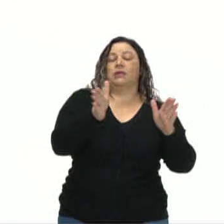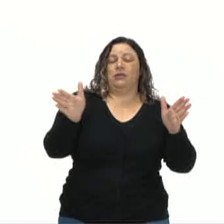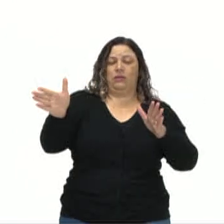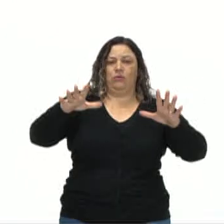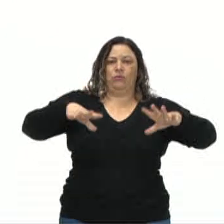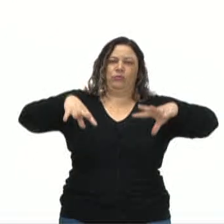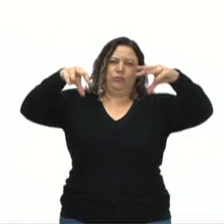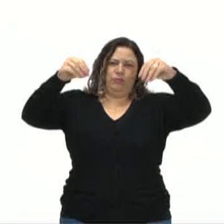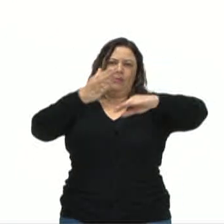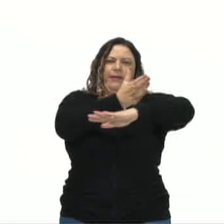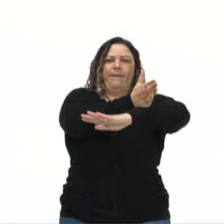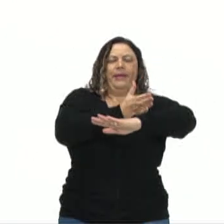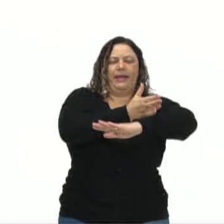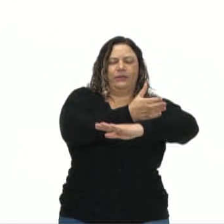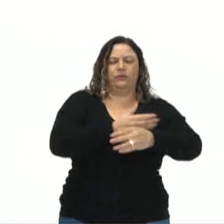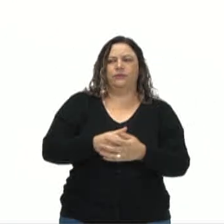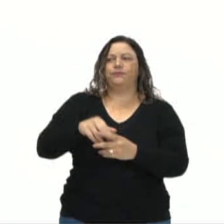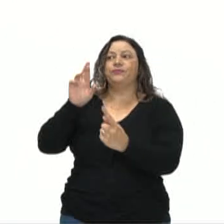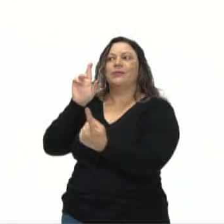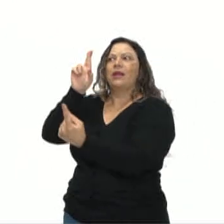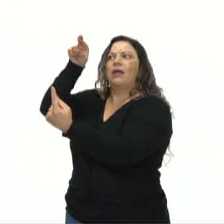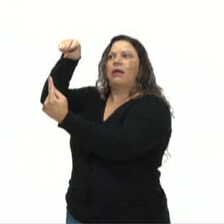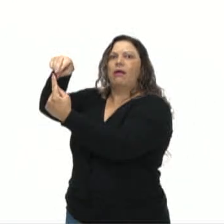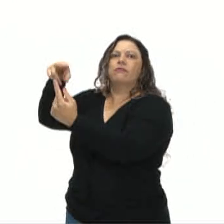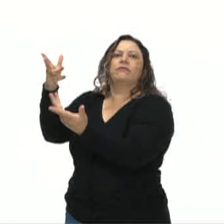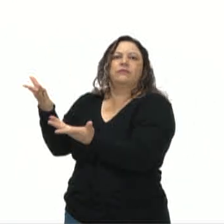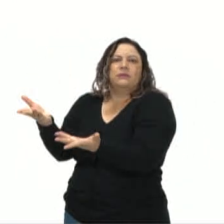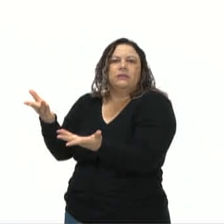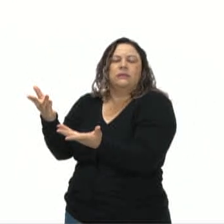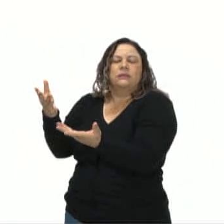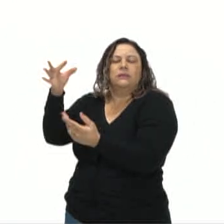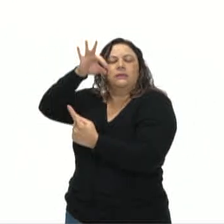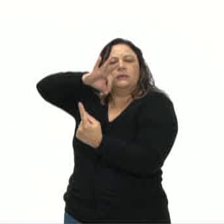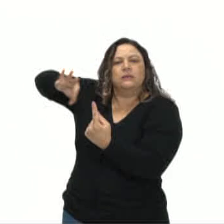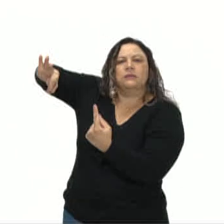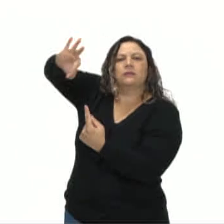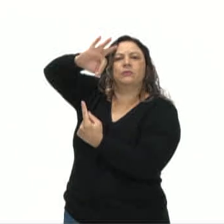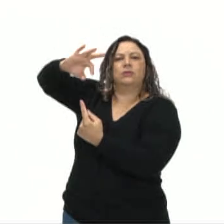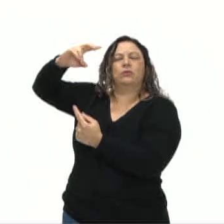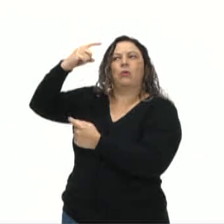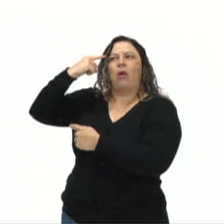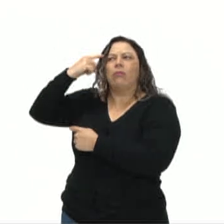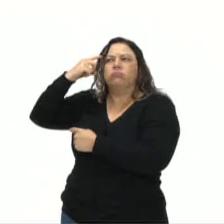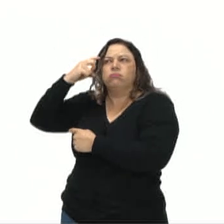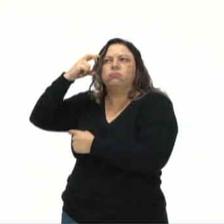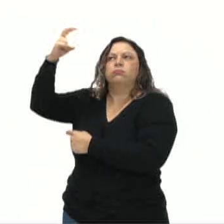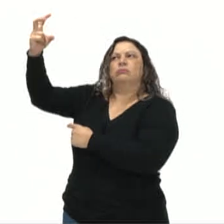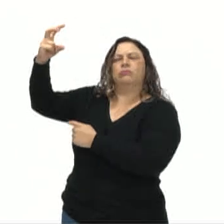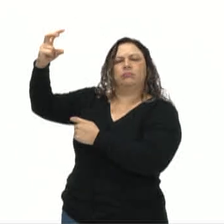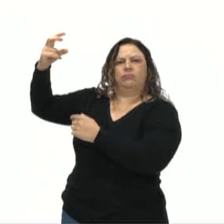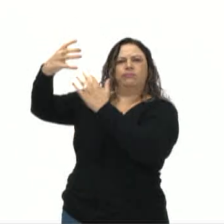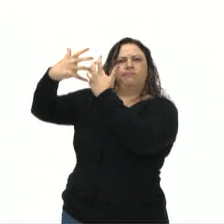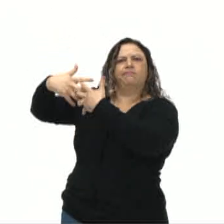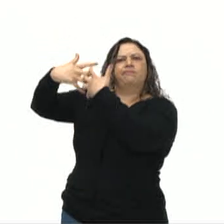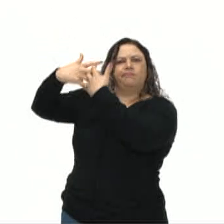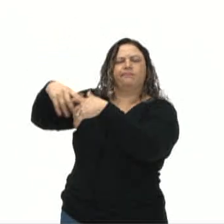centros de referência espiritual e intelectual. Os monges levavam uma vida de oração